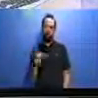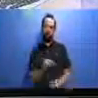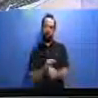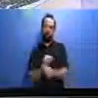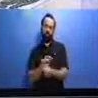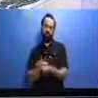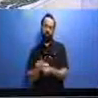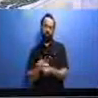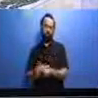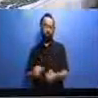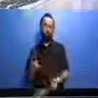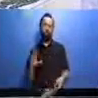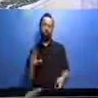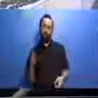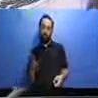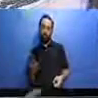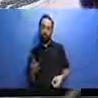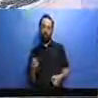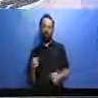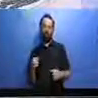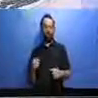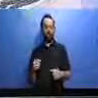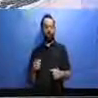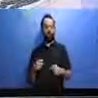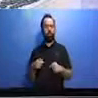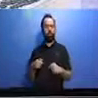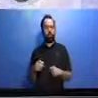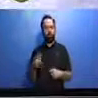confere resistência para esse tipo de animal.